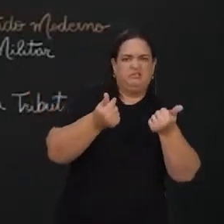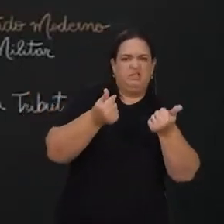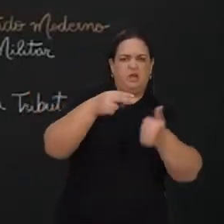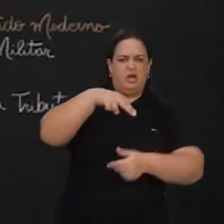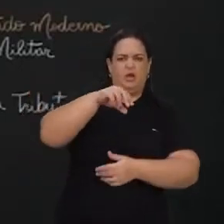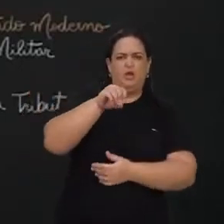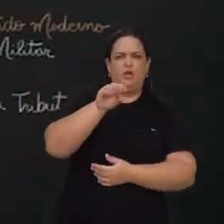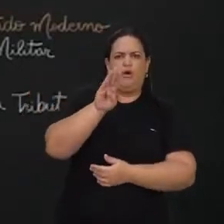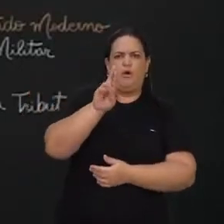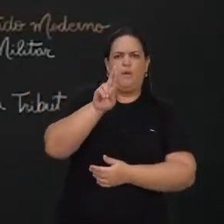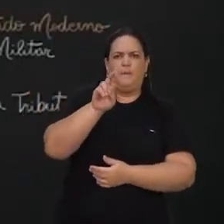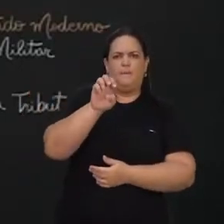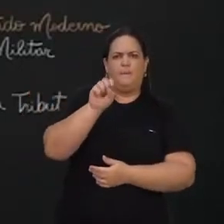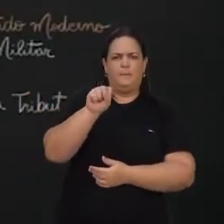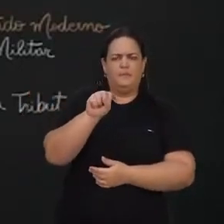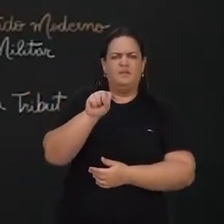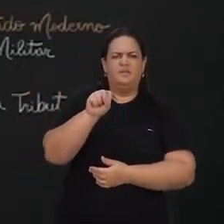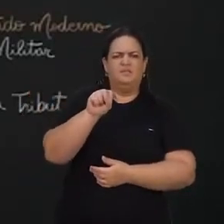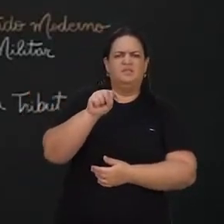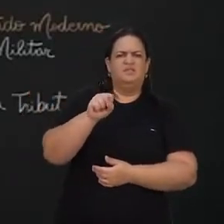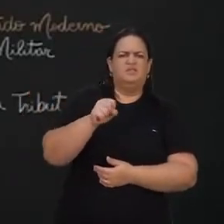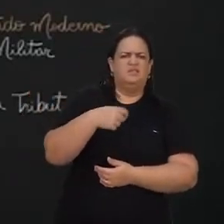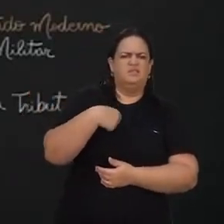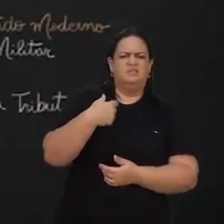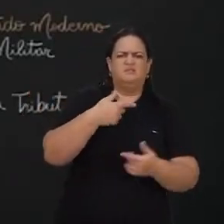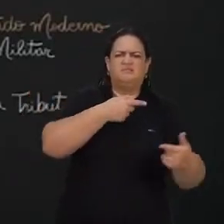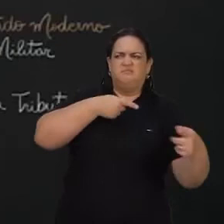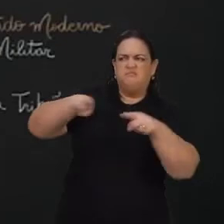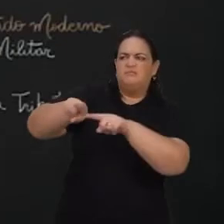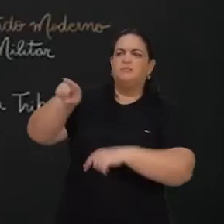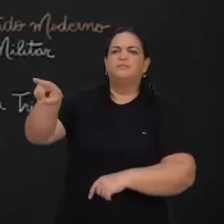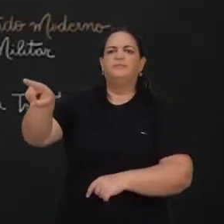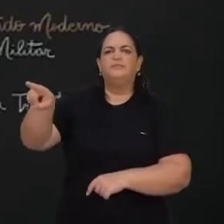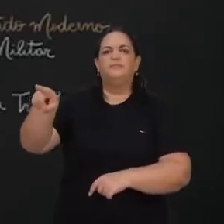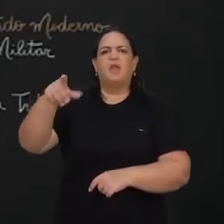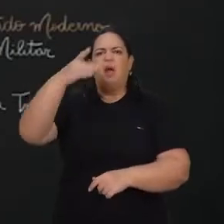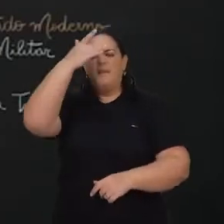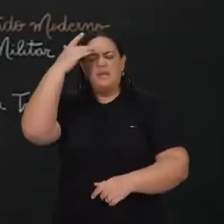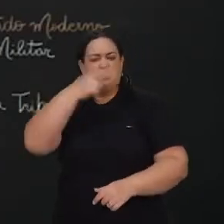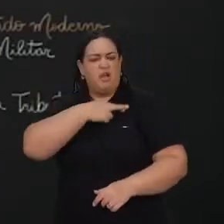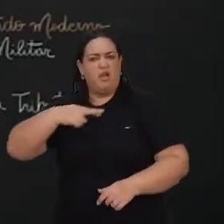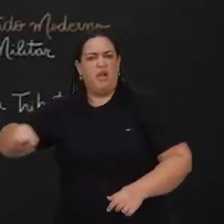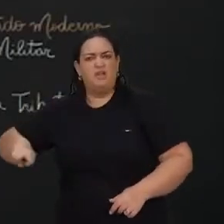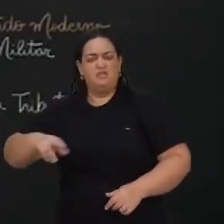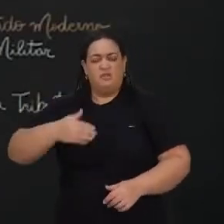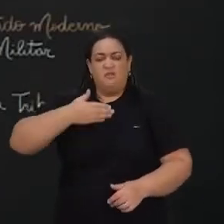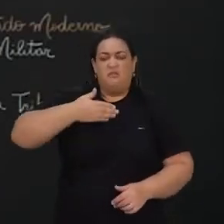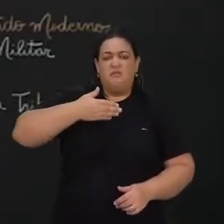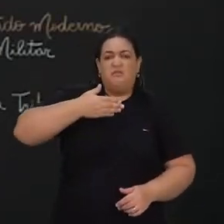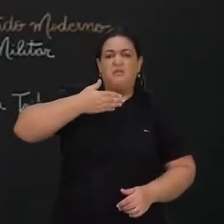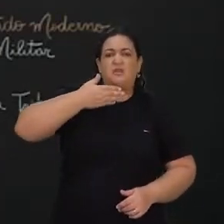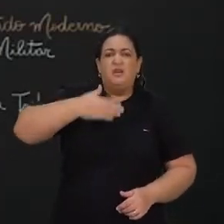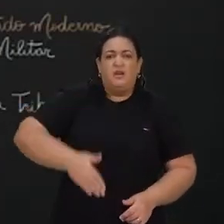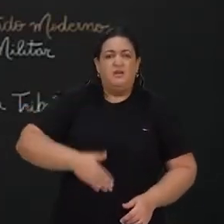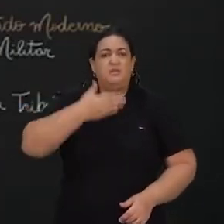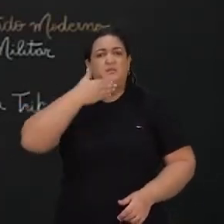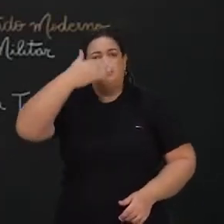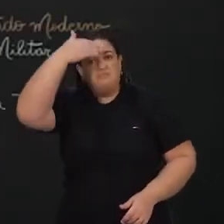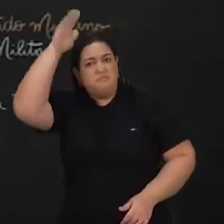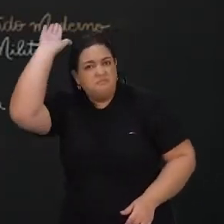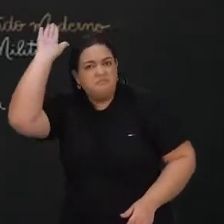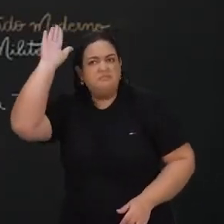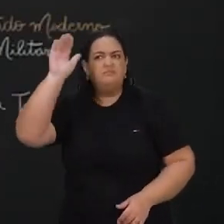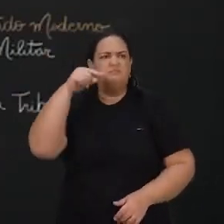de infiéis. Em geral, eram pessoas que professavam a religião do islamismo, certo? E essas guerras que eles faziam